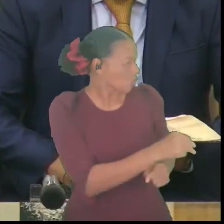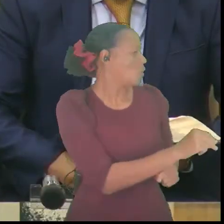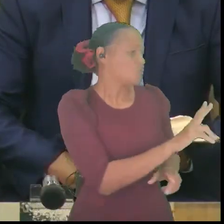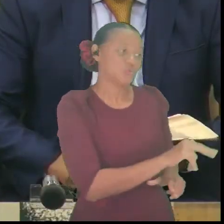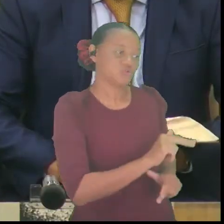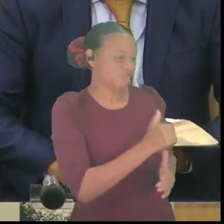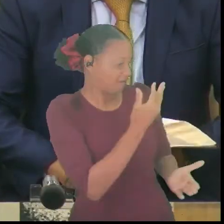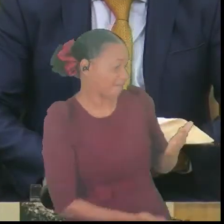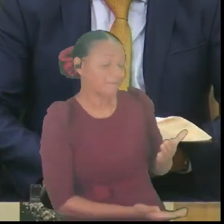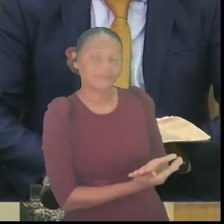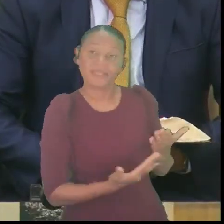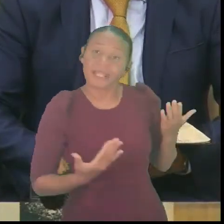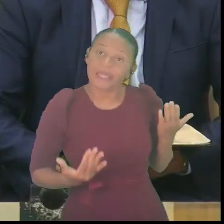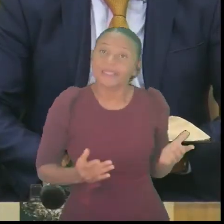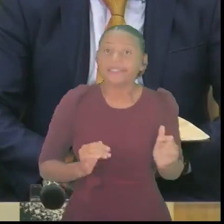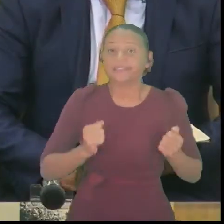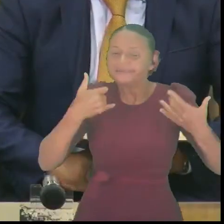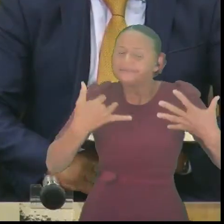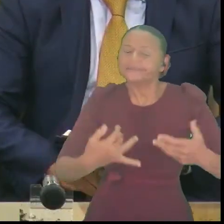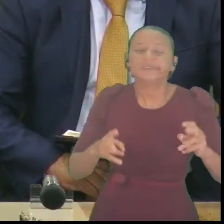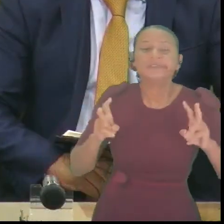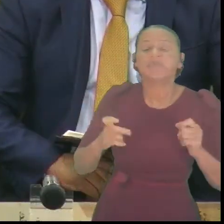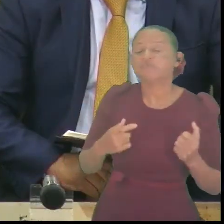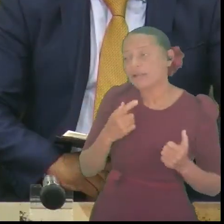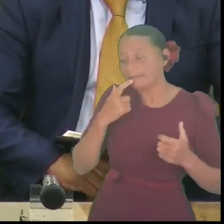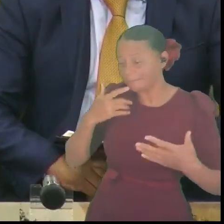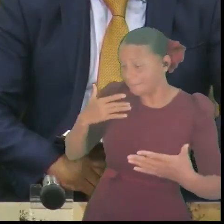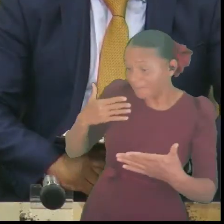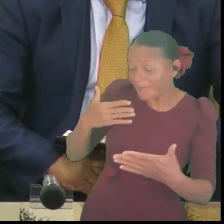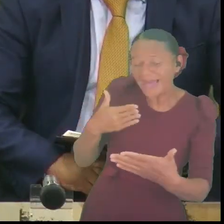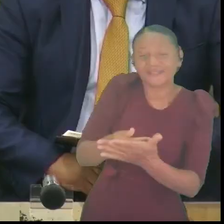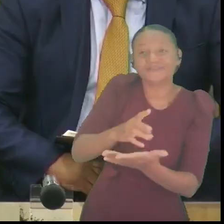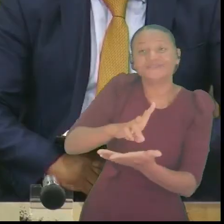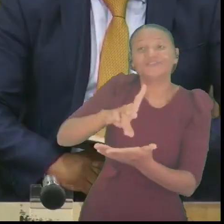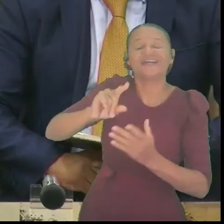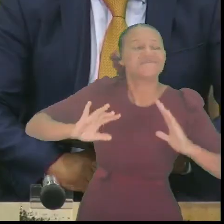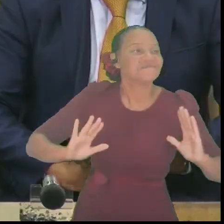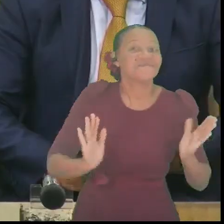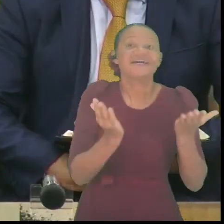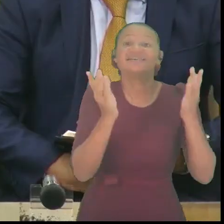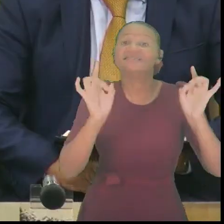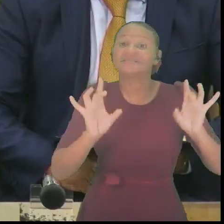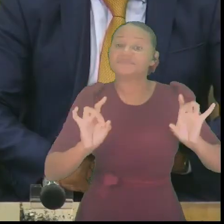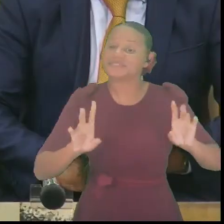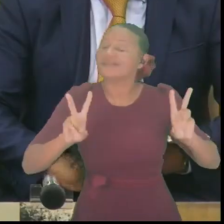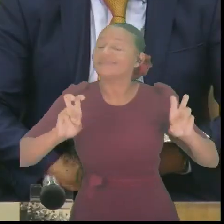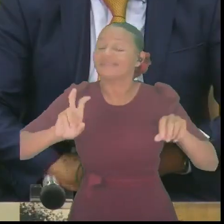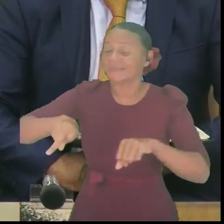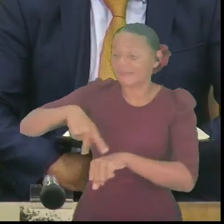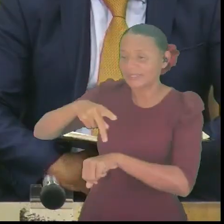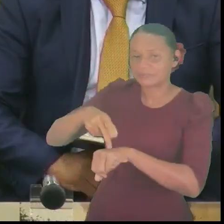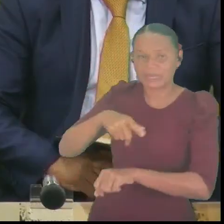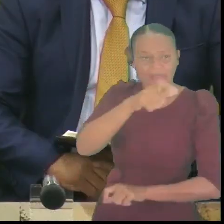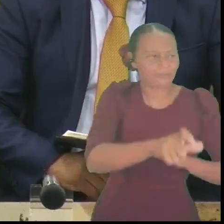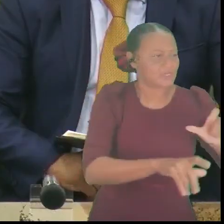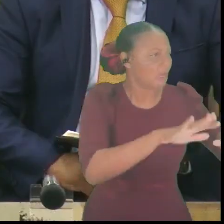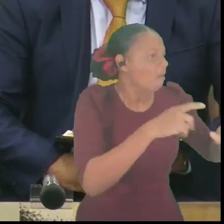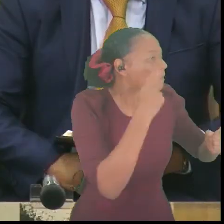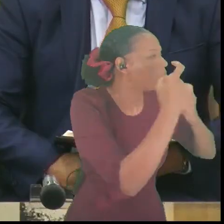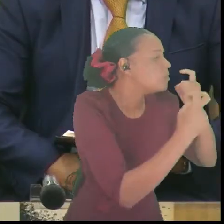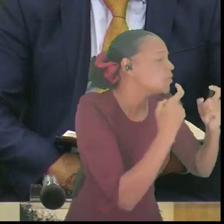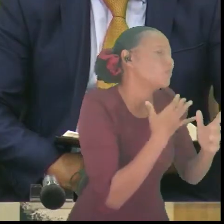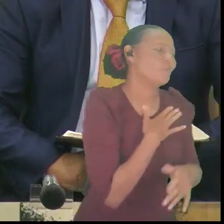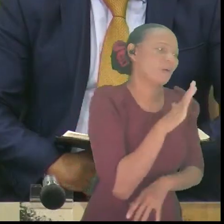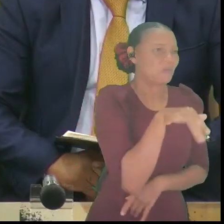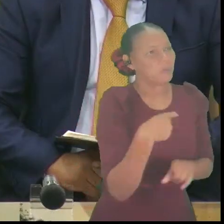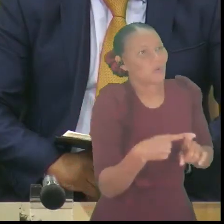ela. Com esta questão, então, estava chegando a festa da Páscoa, e eles estavam preocupados, porque se Jesus estivesse